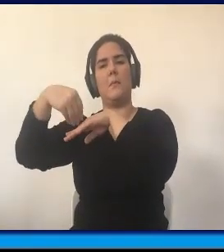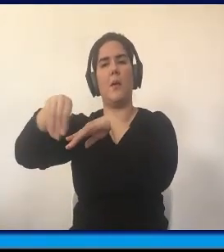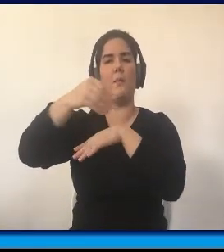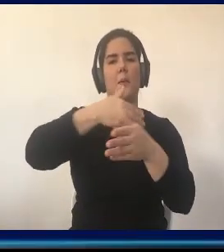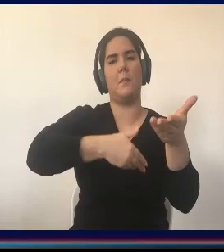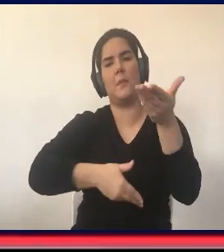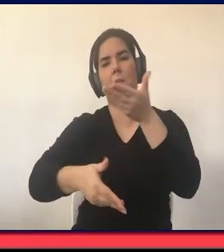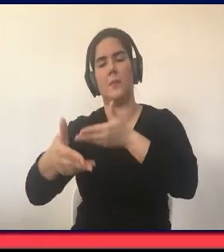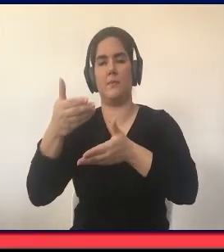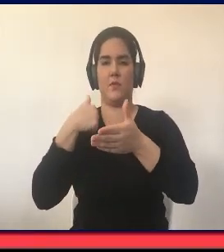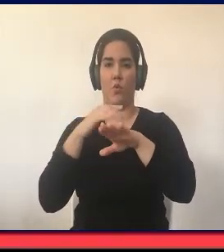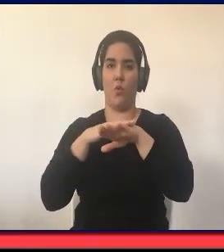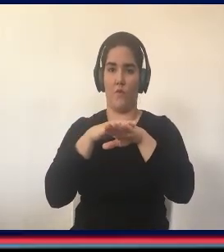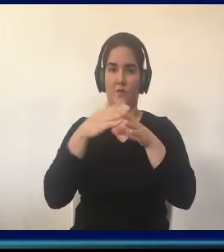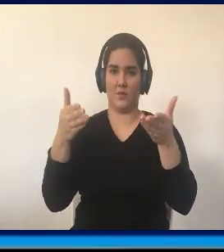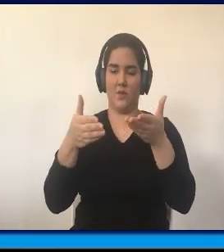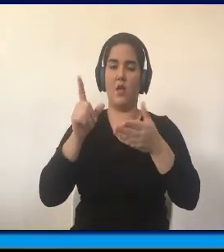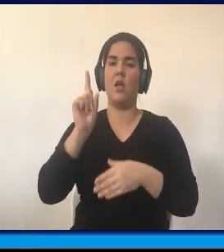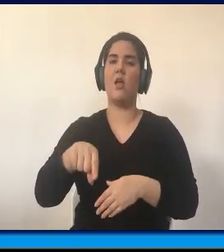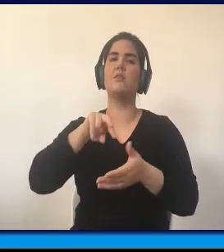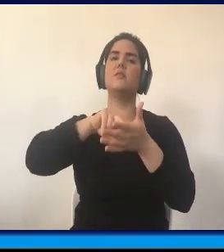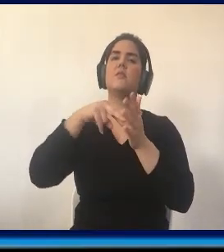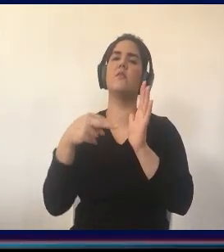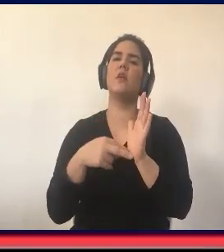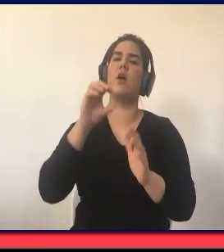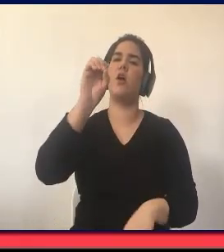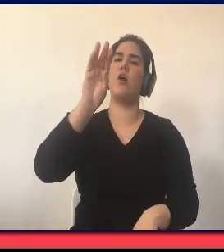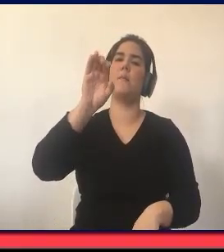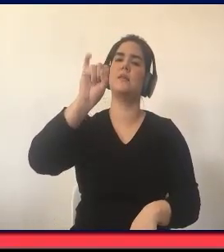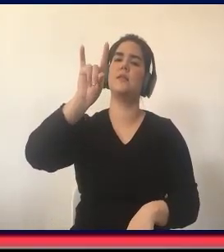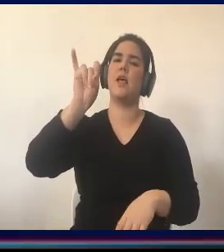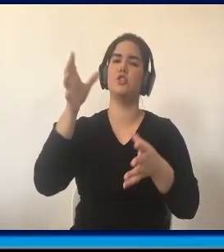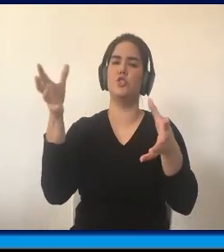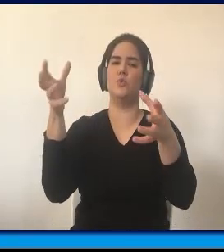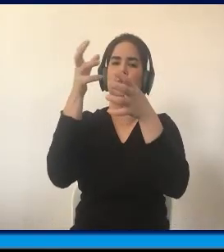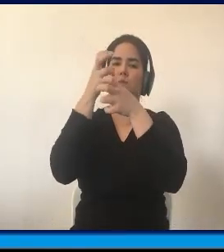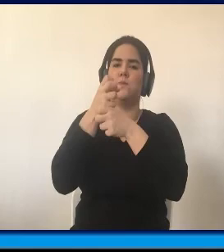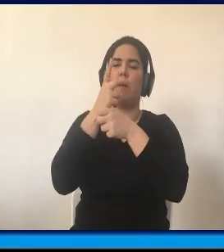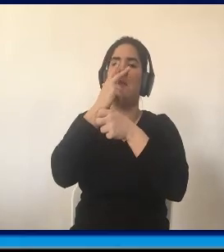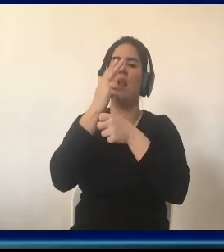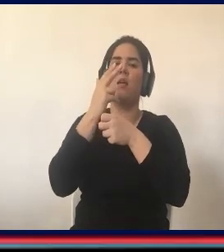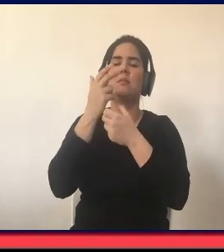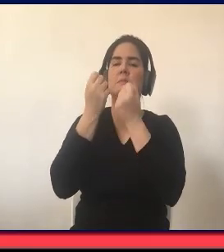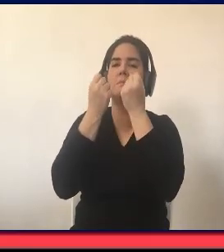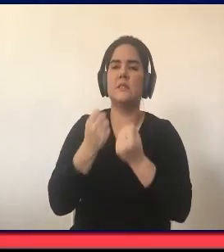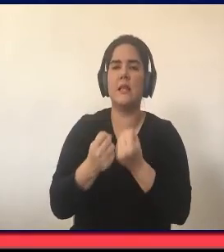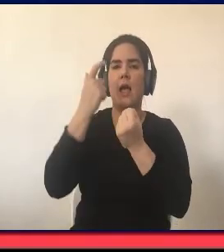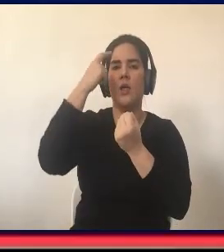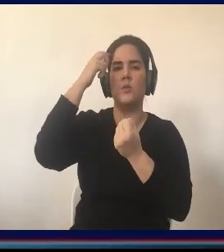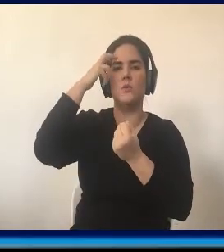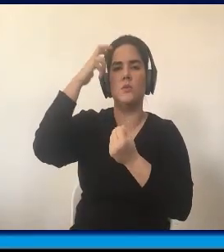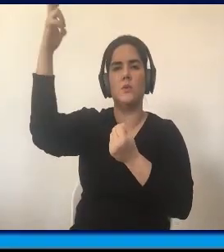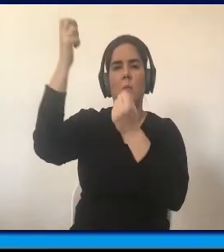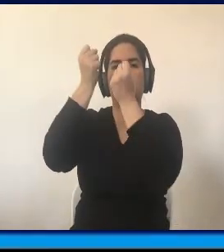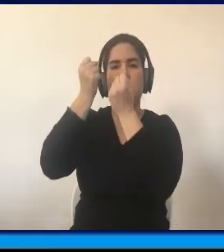é a chamada obesidade intelectual. Muitas vezes a gente pega tudo para a gente e esquece de transferir e pegar, né?